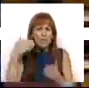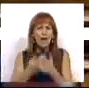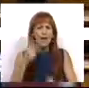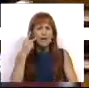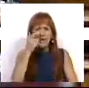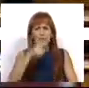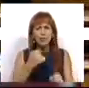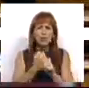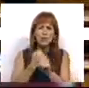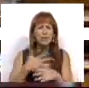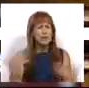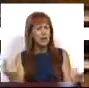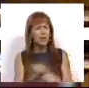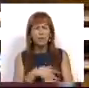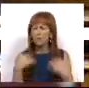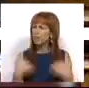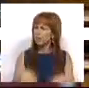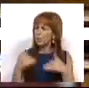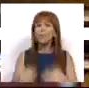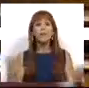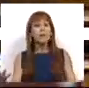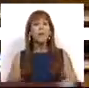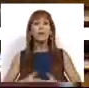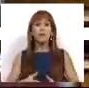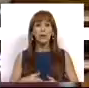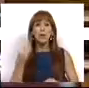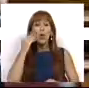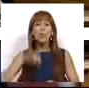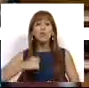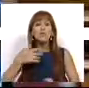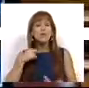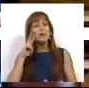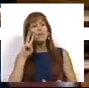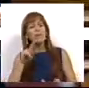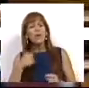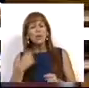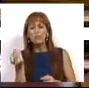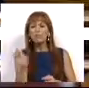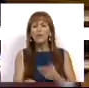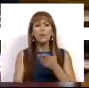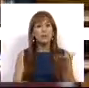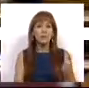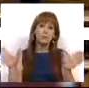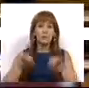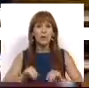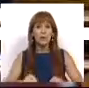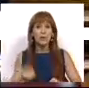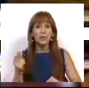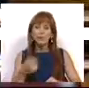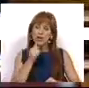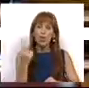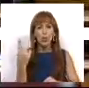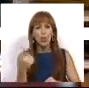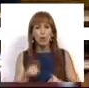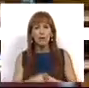a vida de quem trabalha. É uma coisa absolutamente impressionante. E, portanto, como é que os verdes fazem a leitura deste episódio? É mais uma